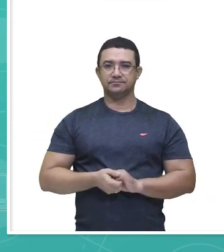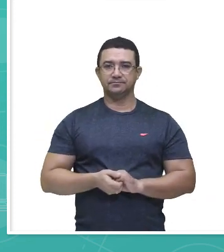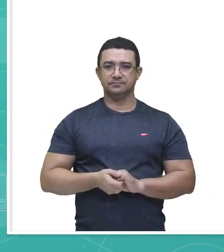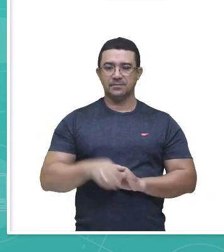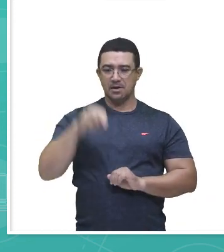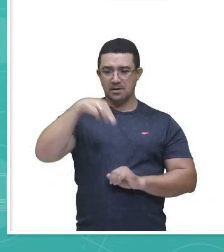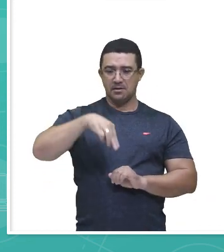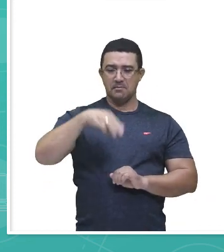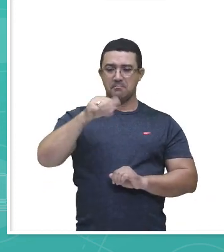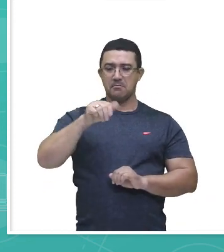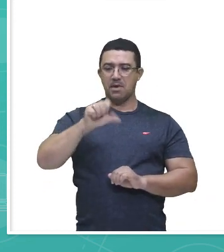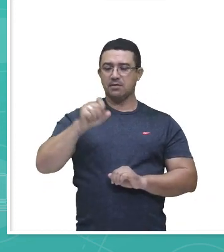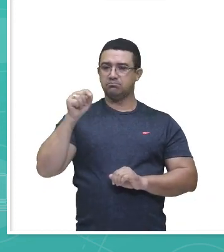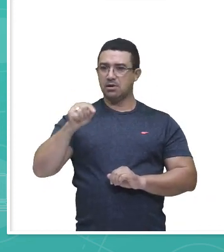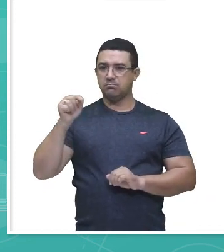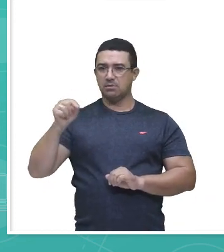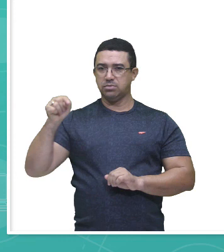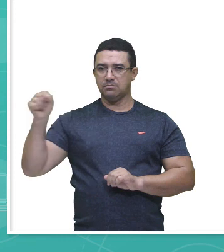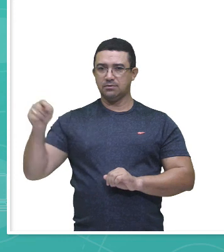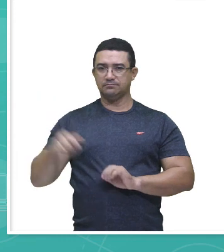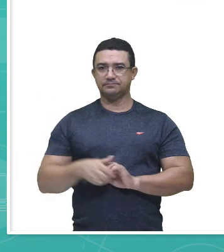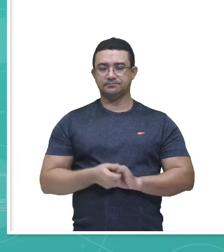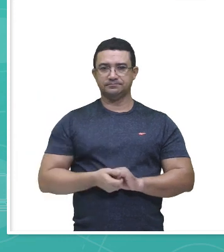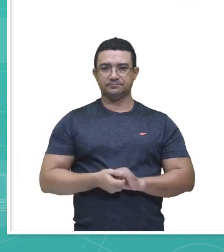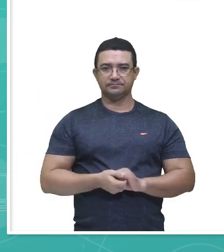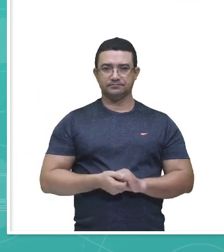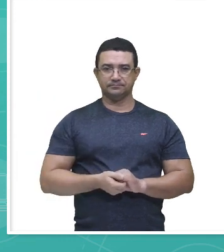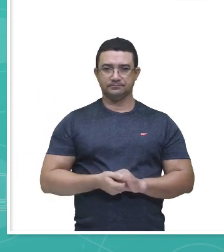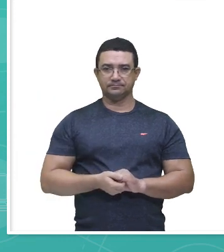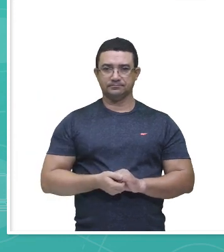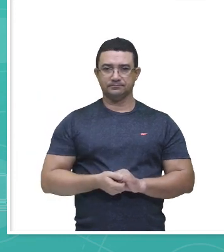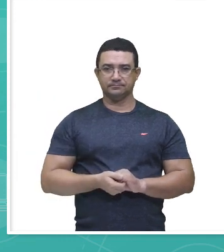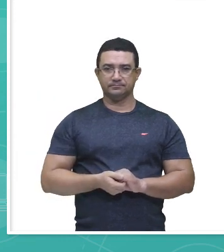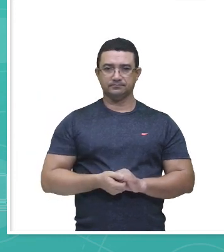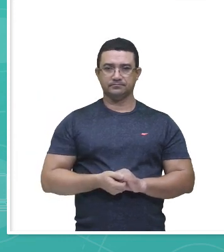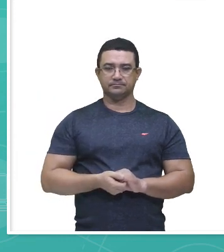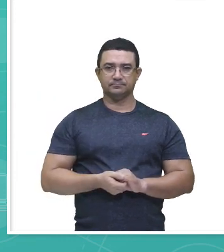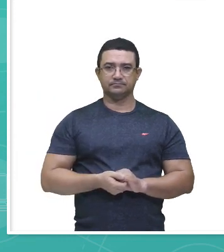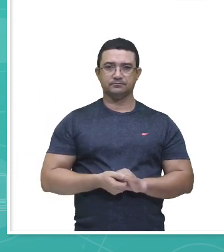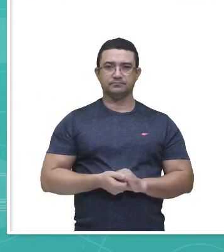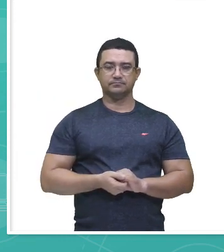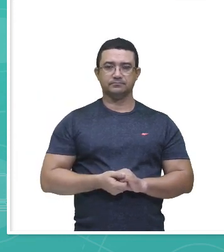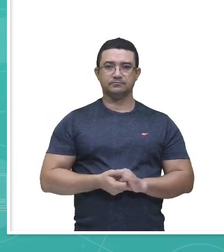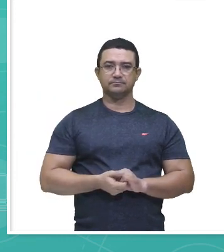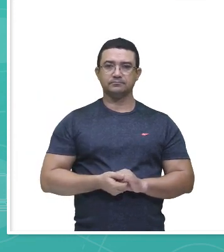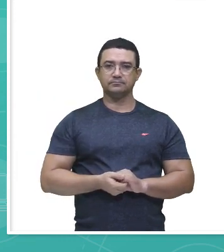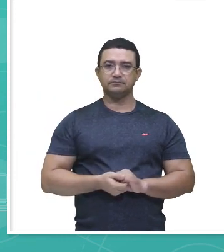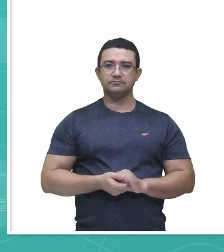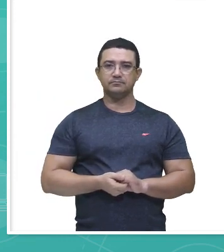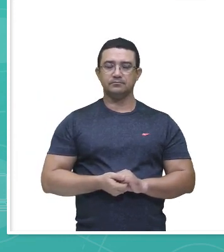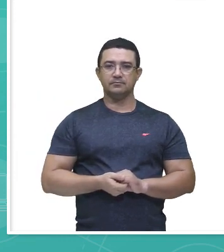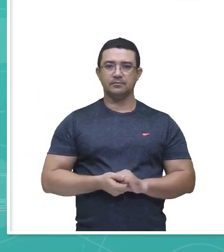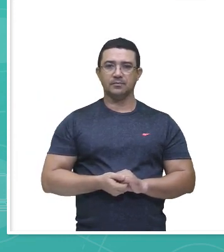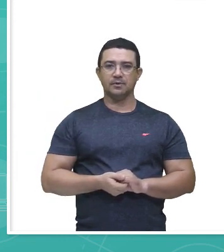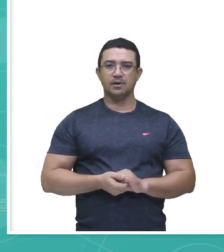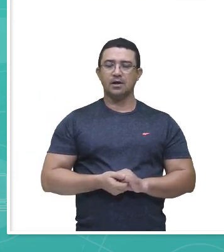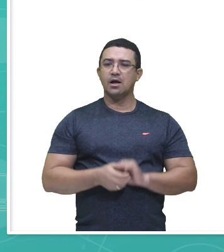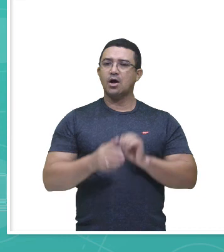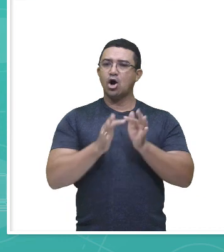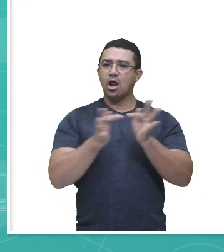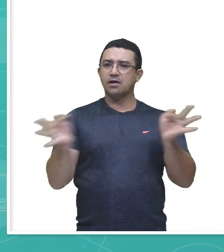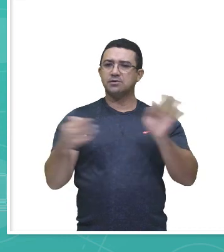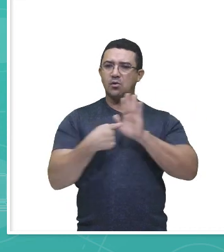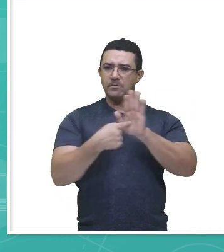texto, mas ela, aí você completa a frase. E a oração que